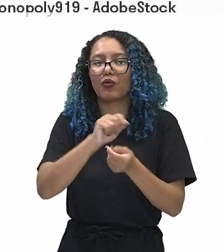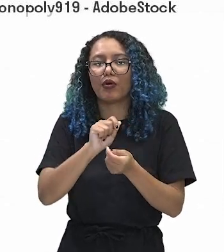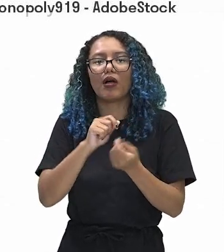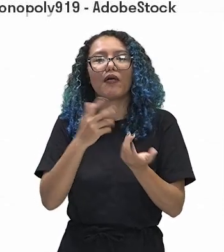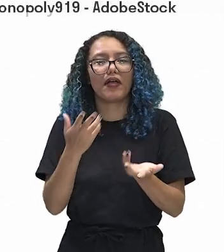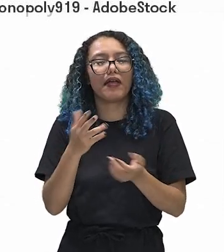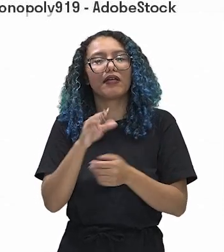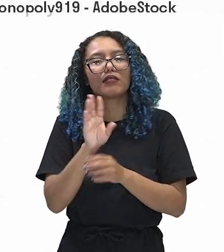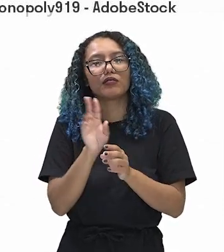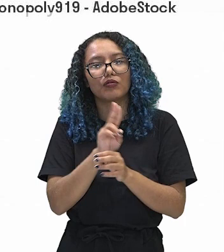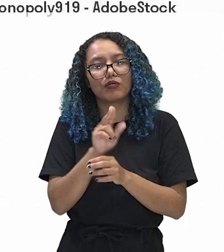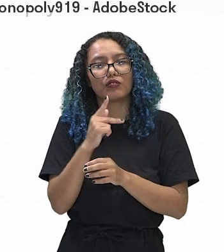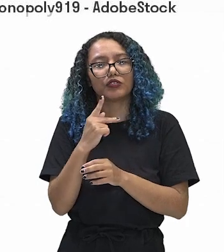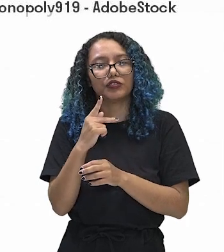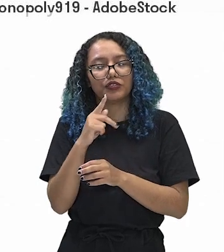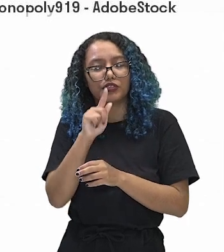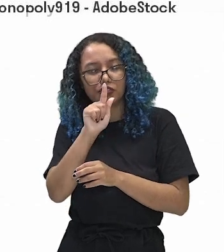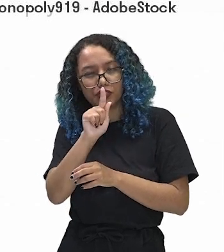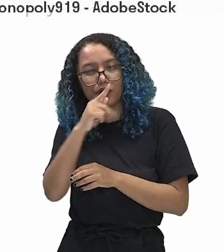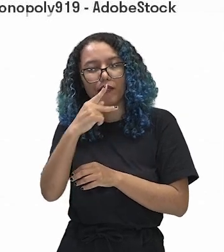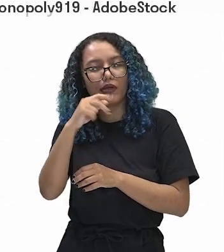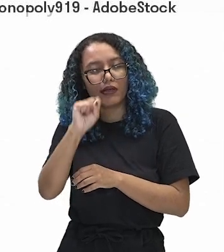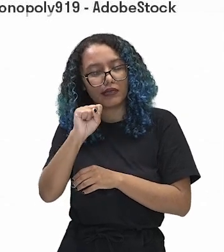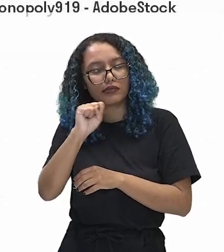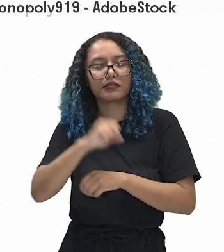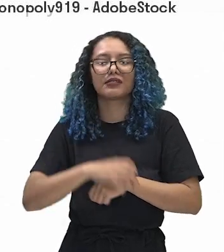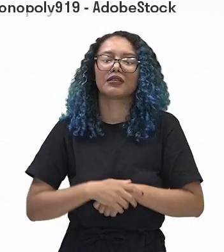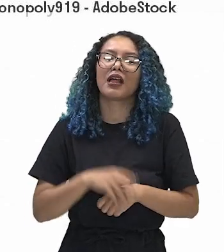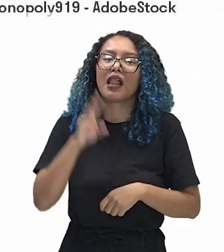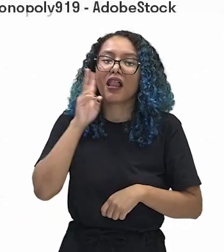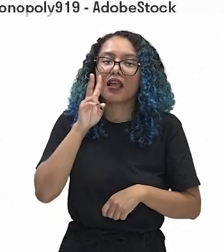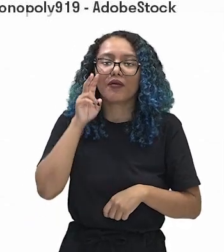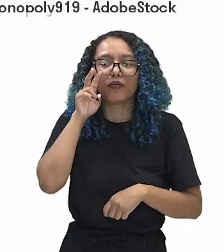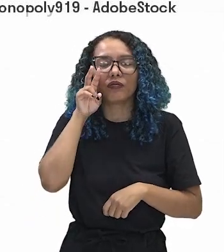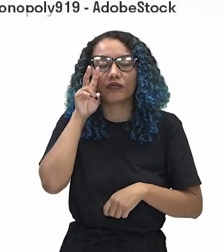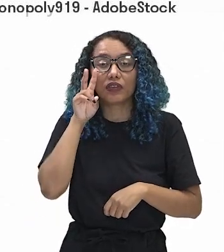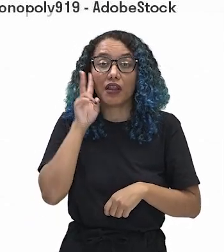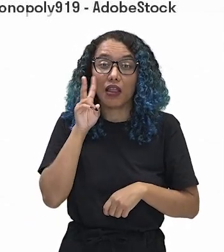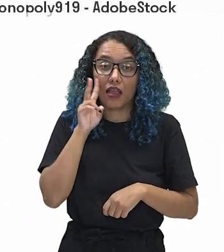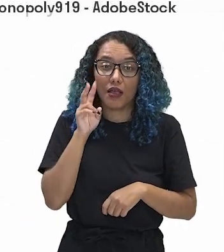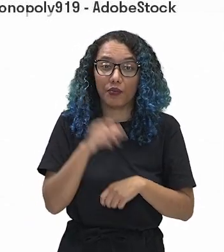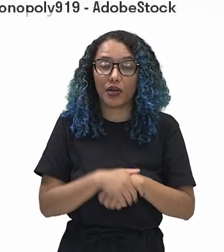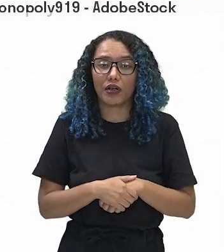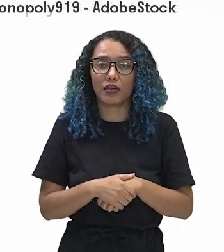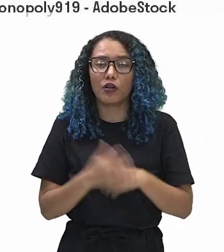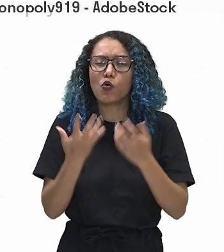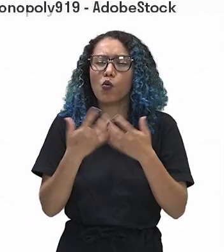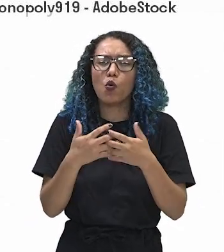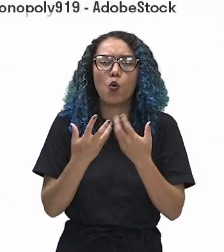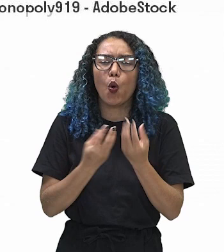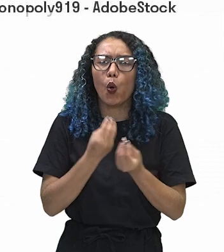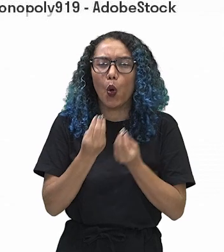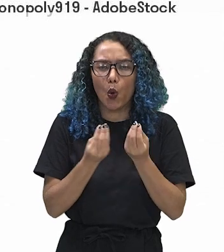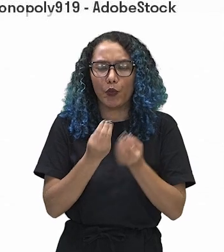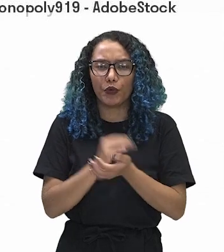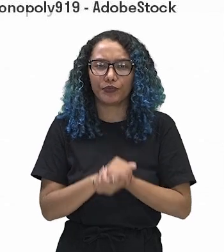GPS. Lembre-se que esses GPS, gente, eles funcionam aí baseados